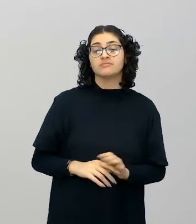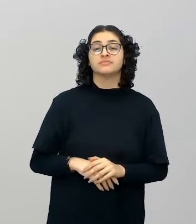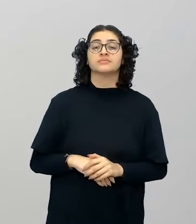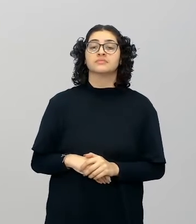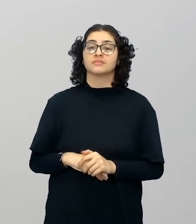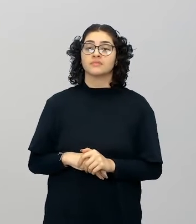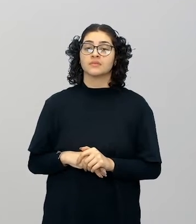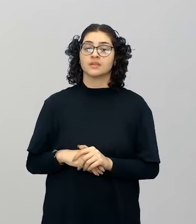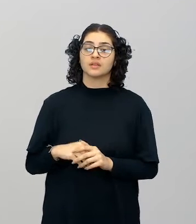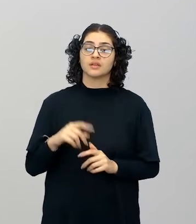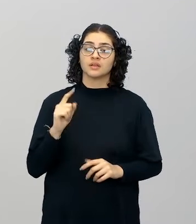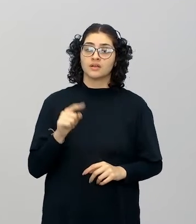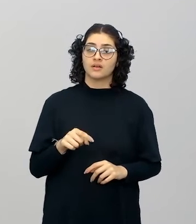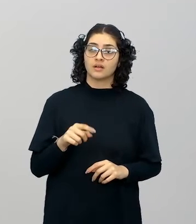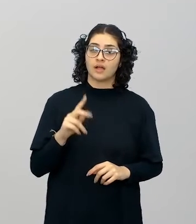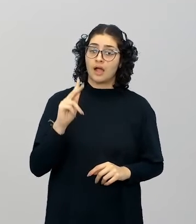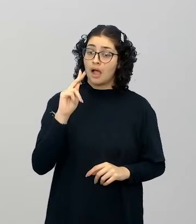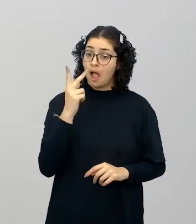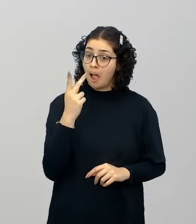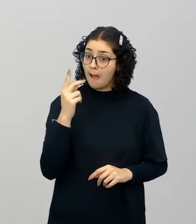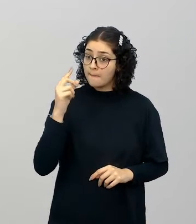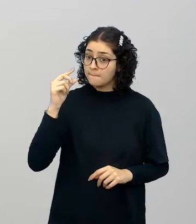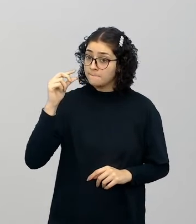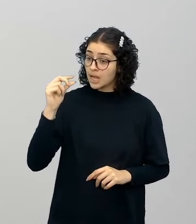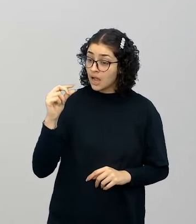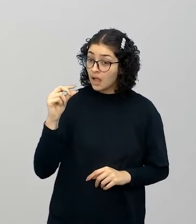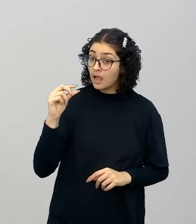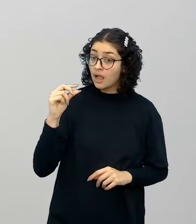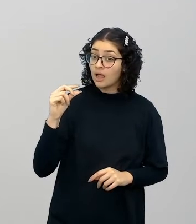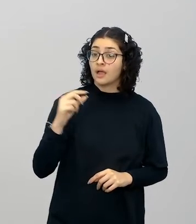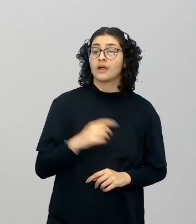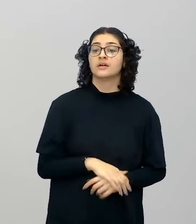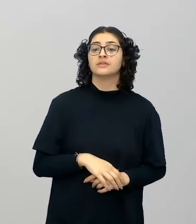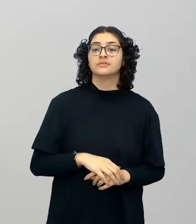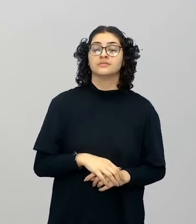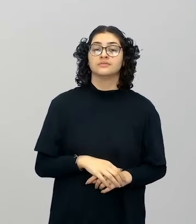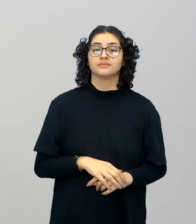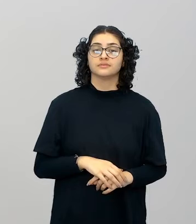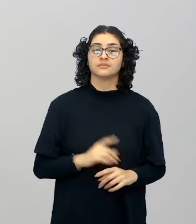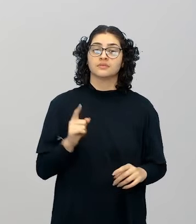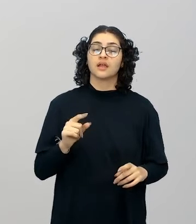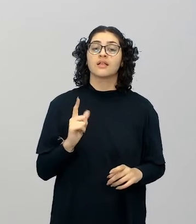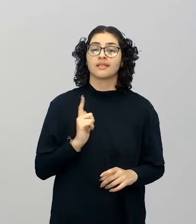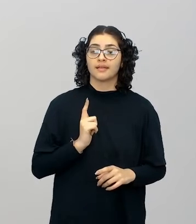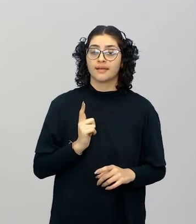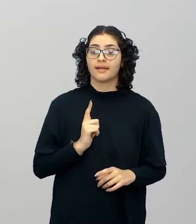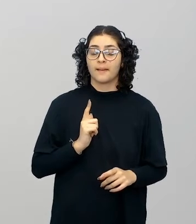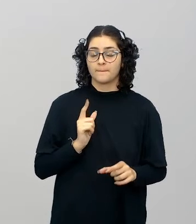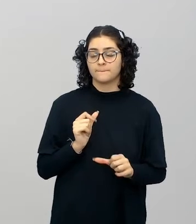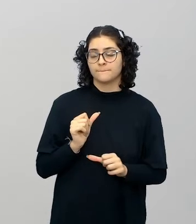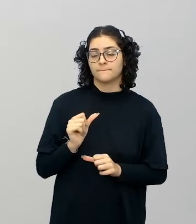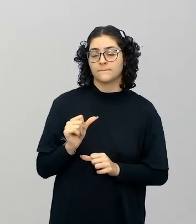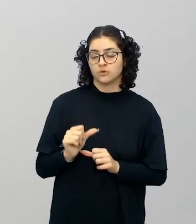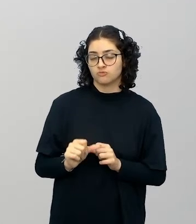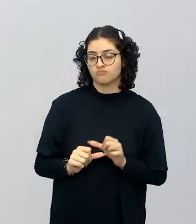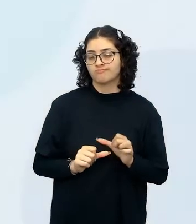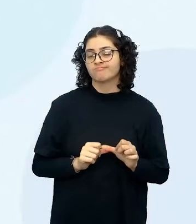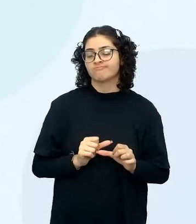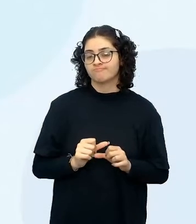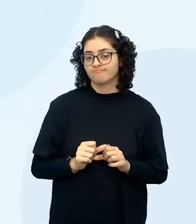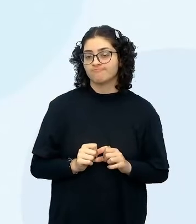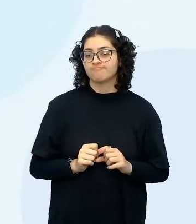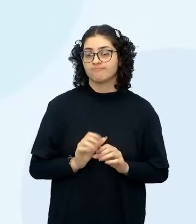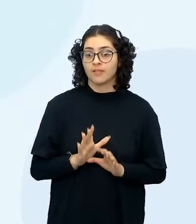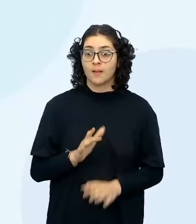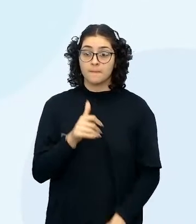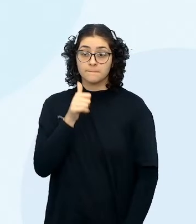seu recessivo Hzinho, né, o H minúsculo, significa então que esses genes estão alterados. Aqui na mulher,